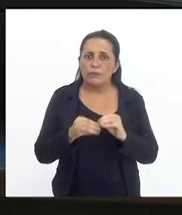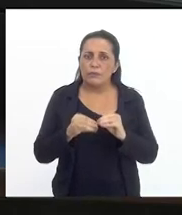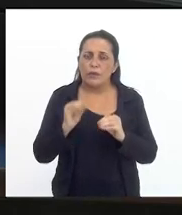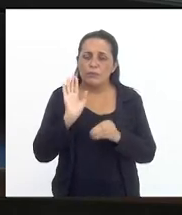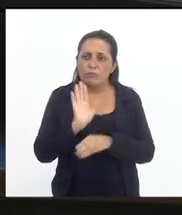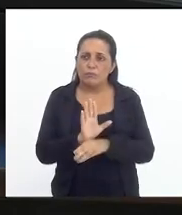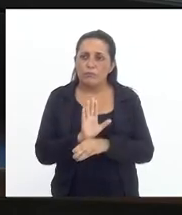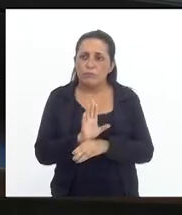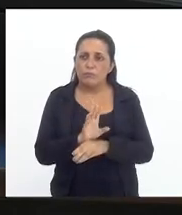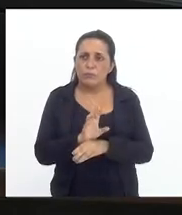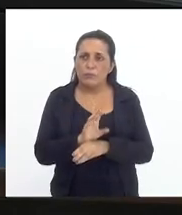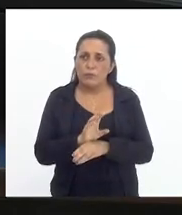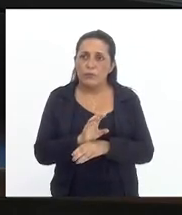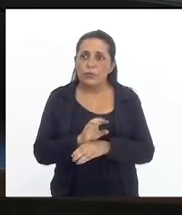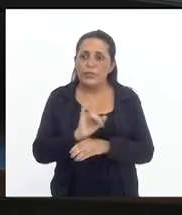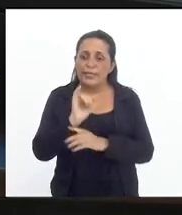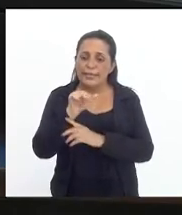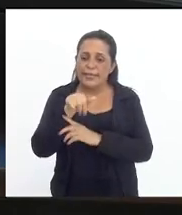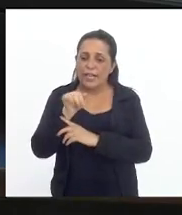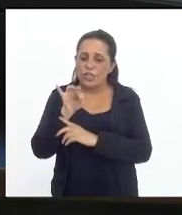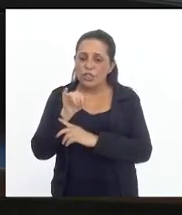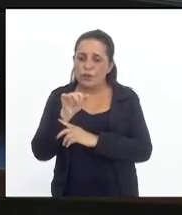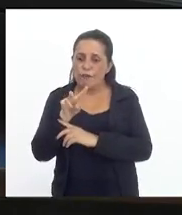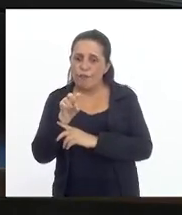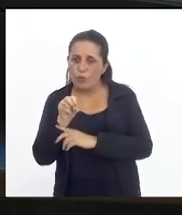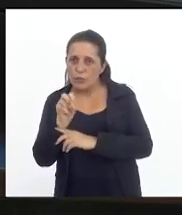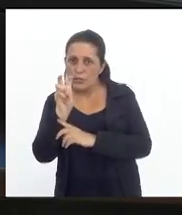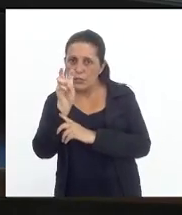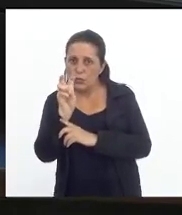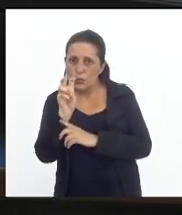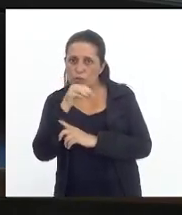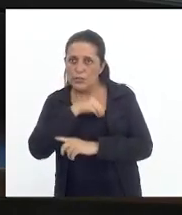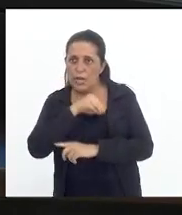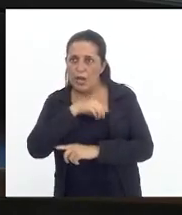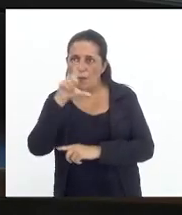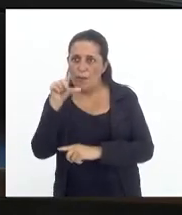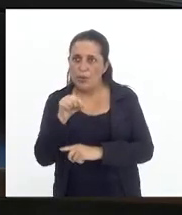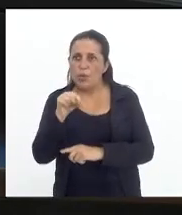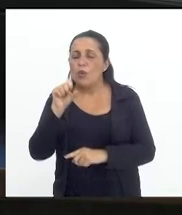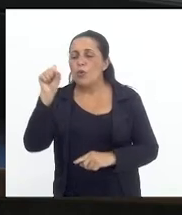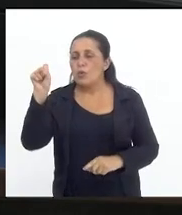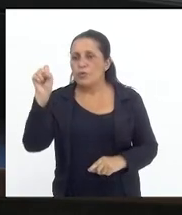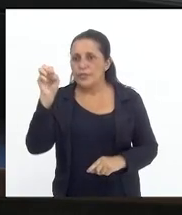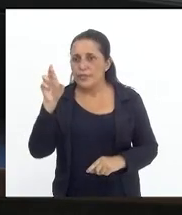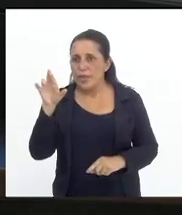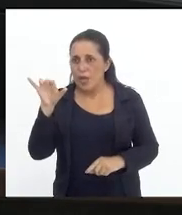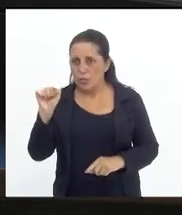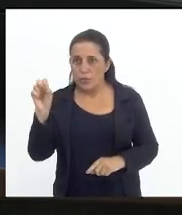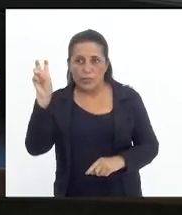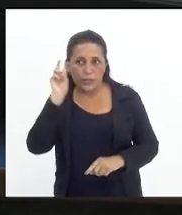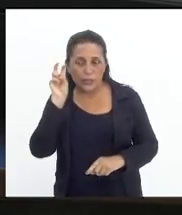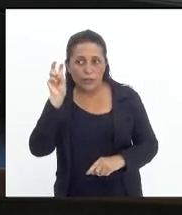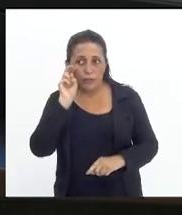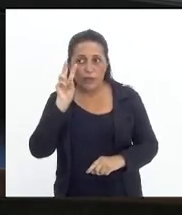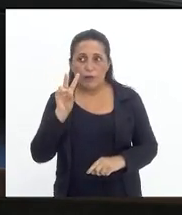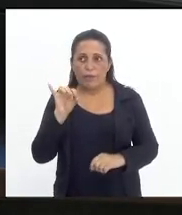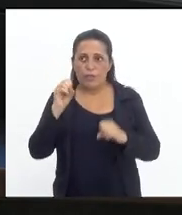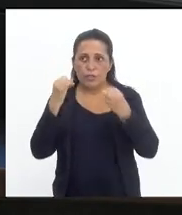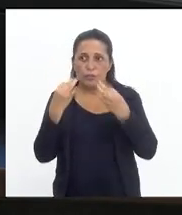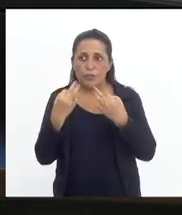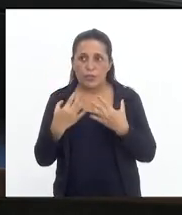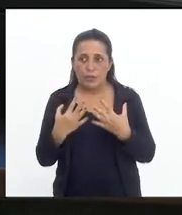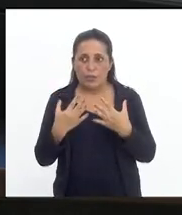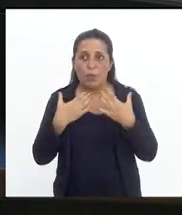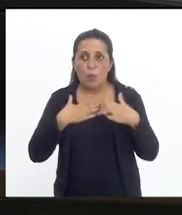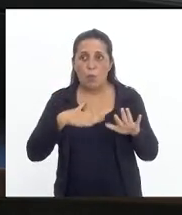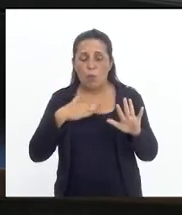dos cinco salários mínimos então de qualquer forma o Sérgio Aureliano na quinta-feira vai abordar com mais calma e